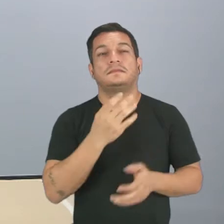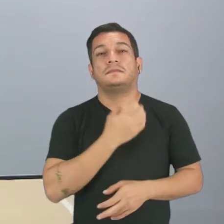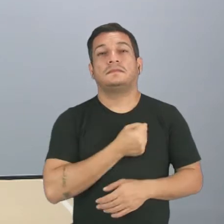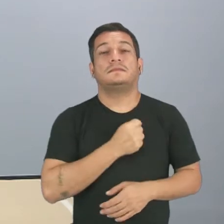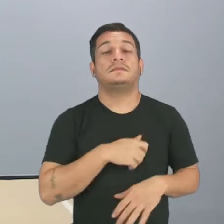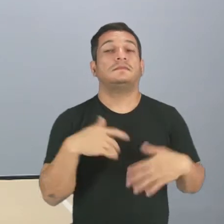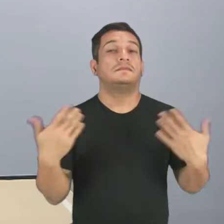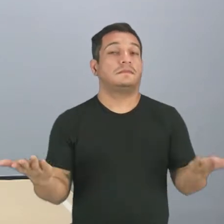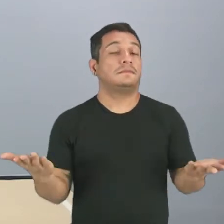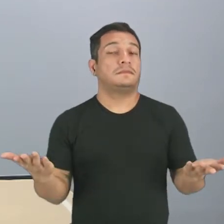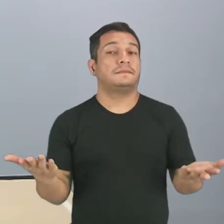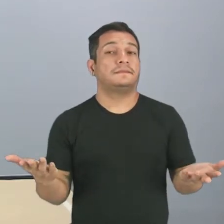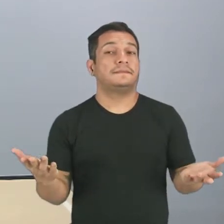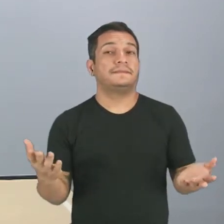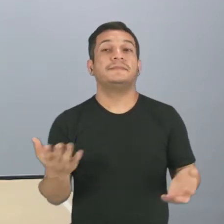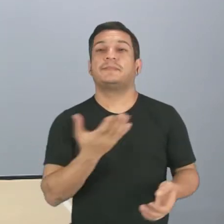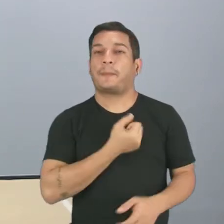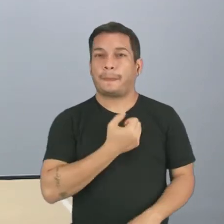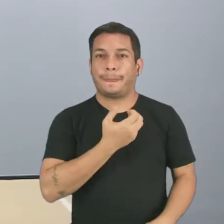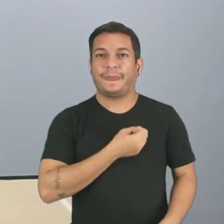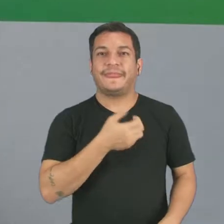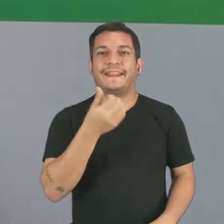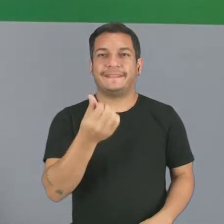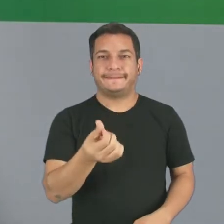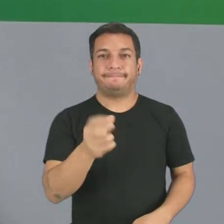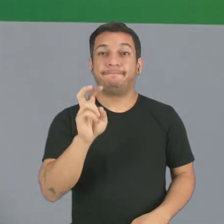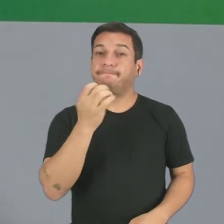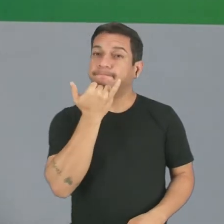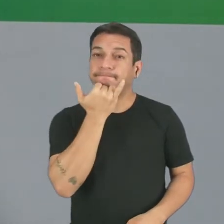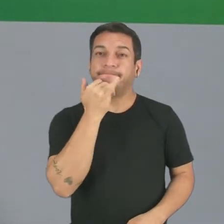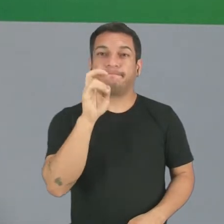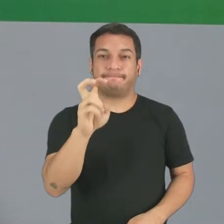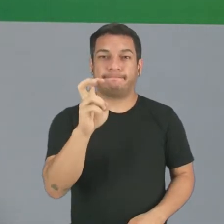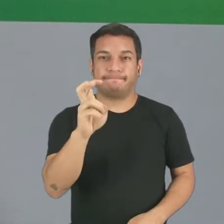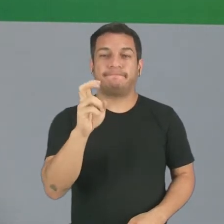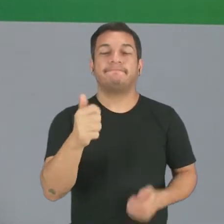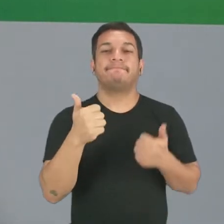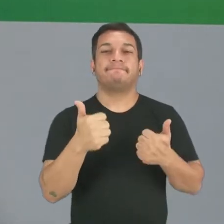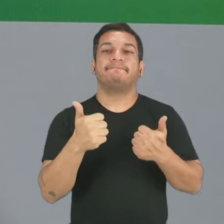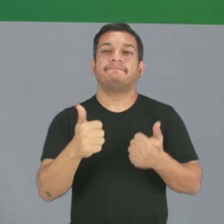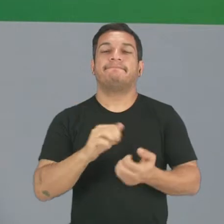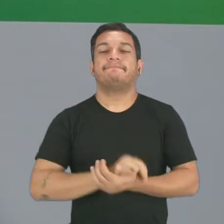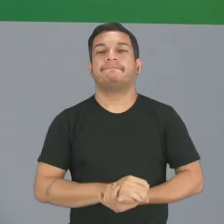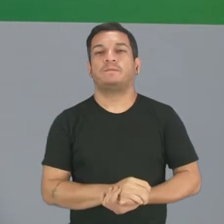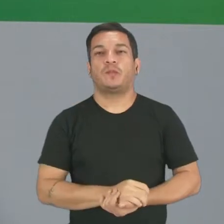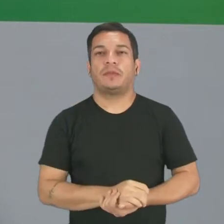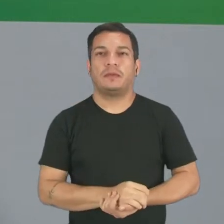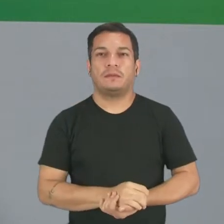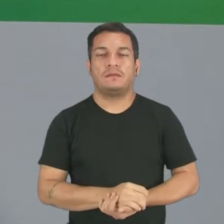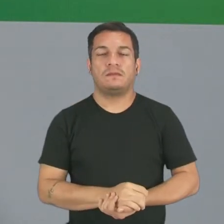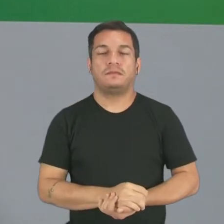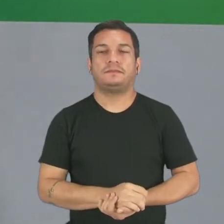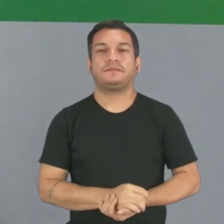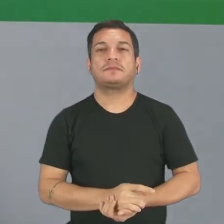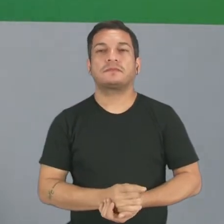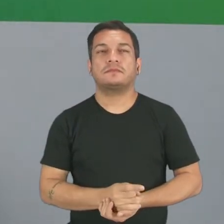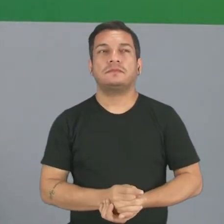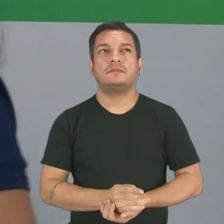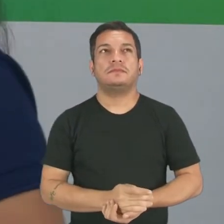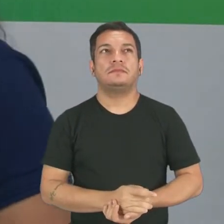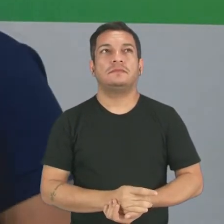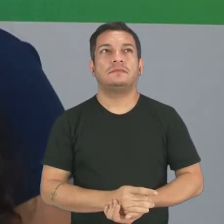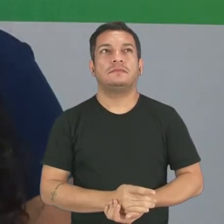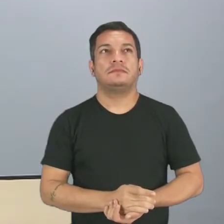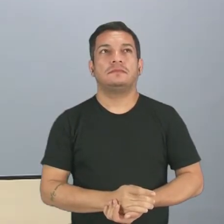colocar qual número? O número 5. Muito bem. Número 5, que